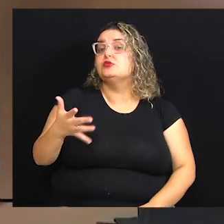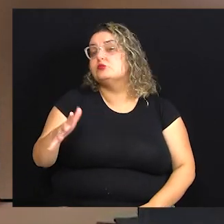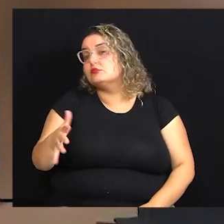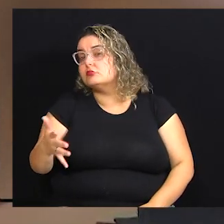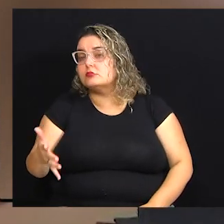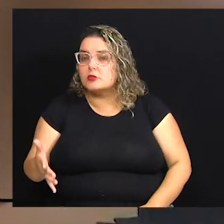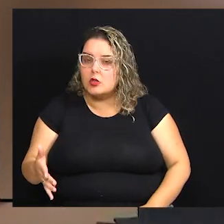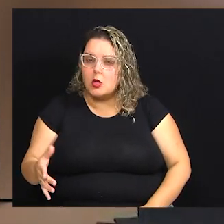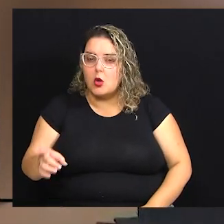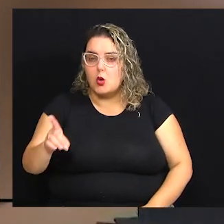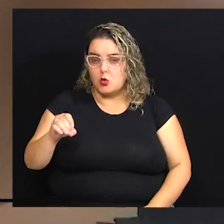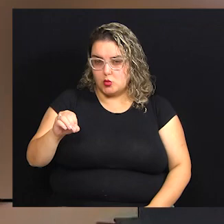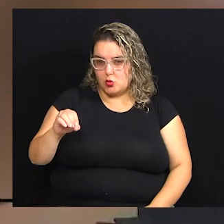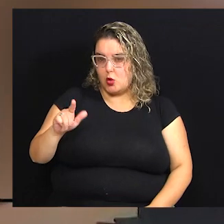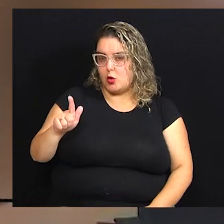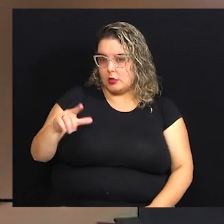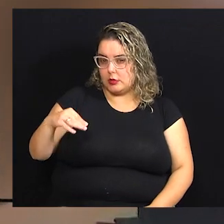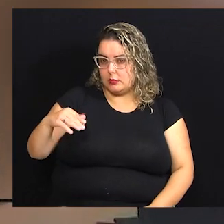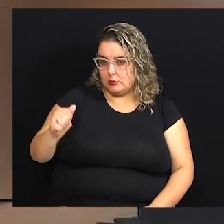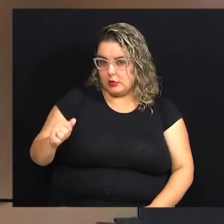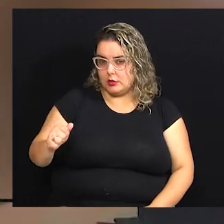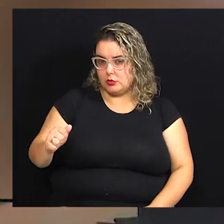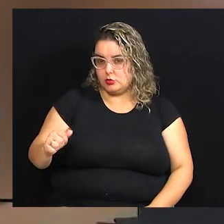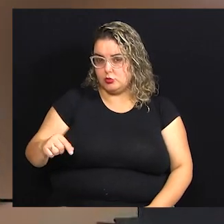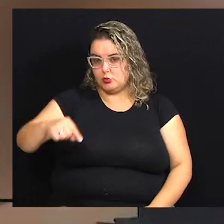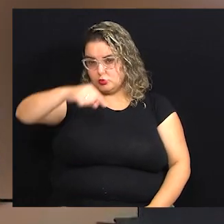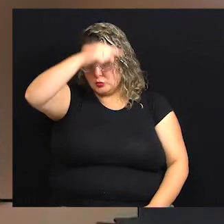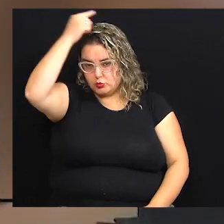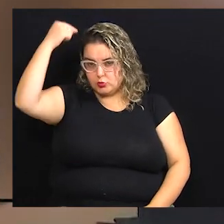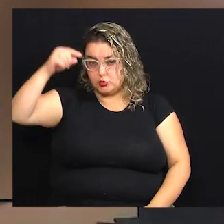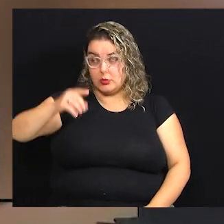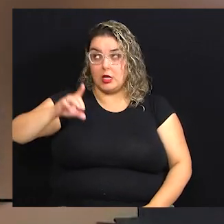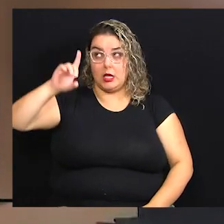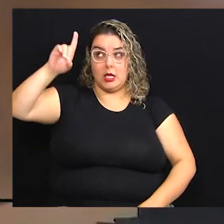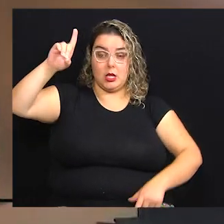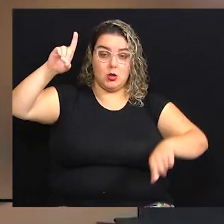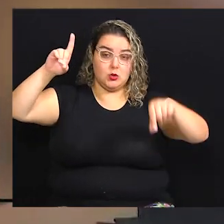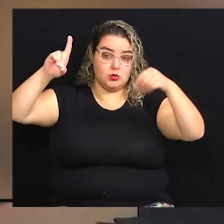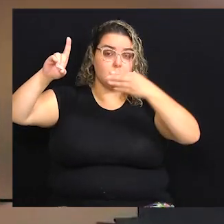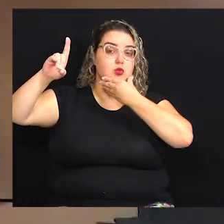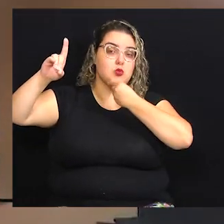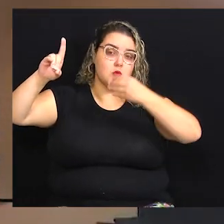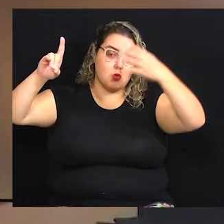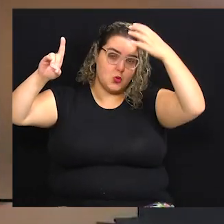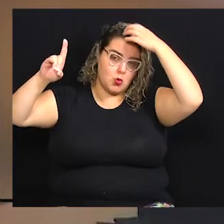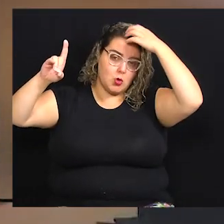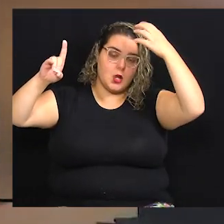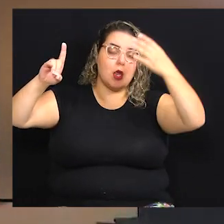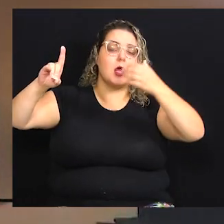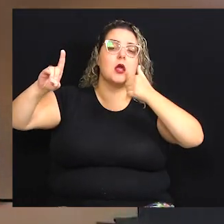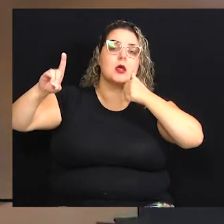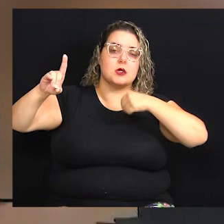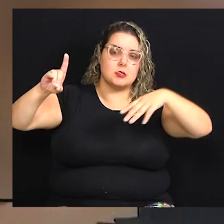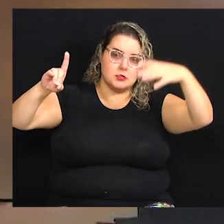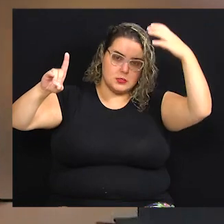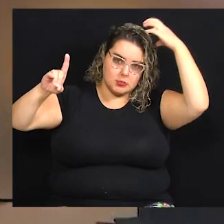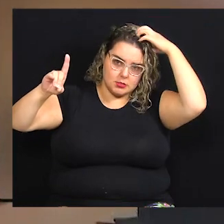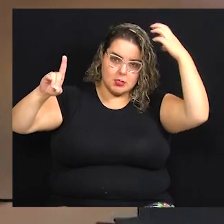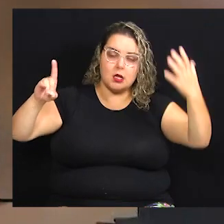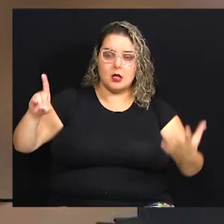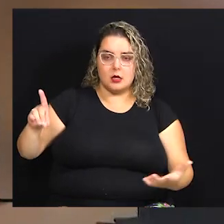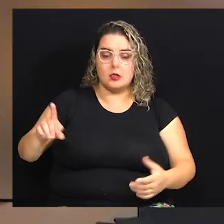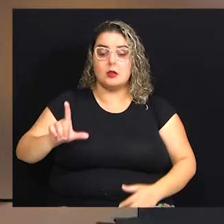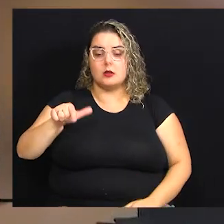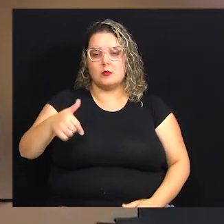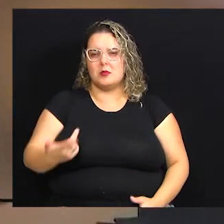pelo menos, o dogma do sagrado, dizendo que Deus escolheu os reis e rainhas. Depois, passou por um período de